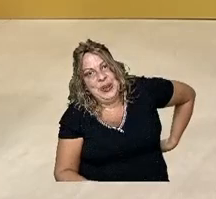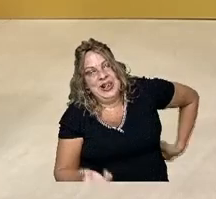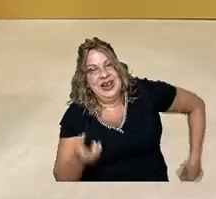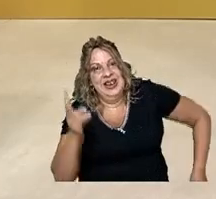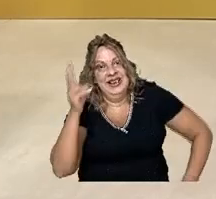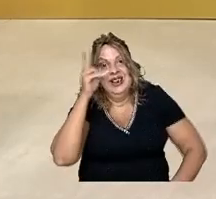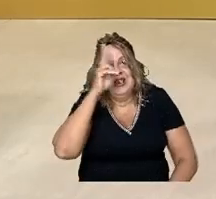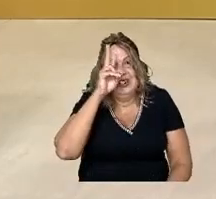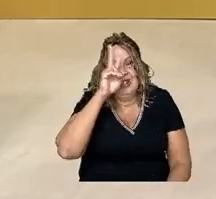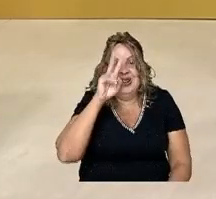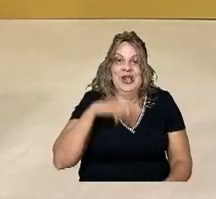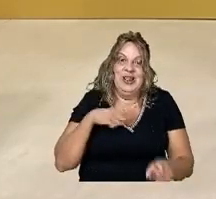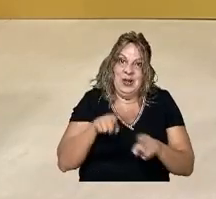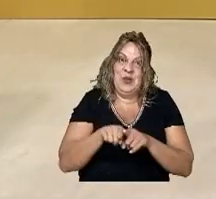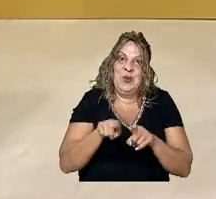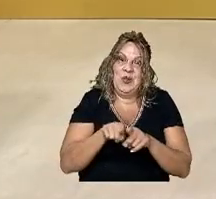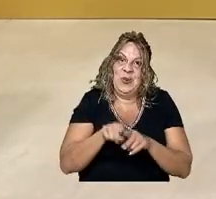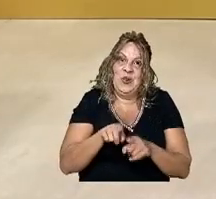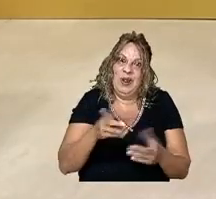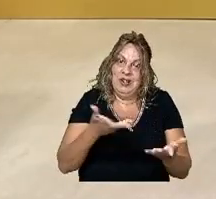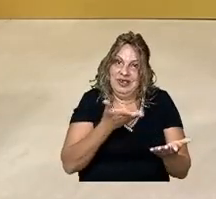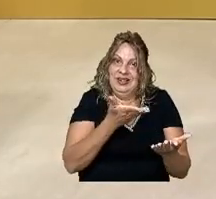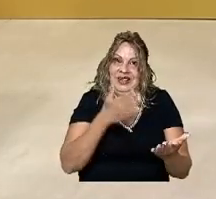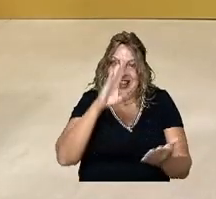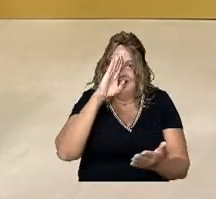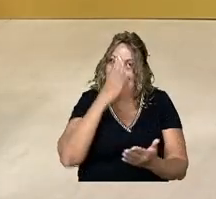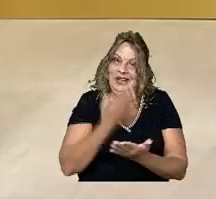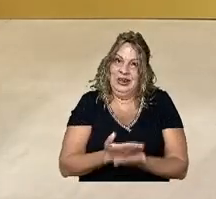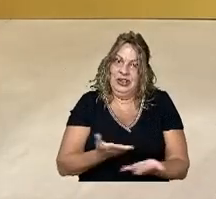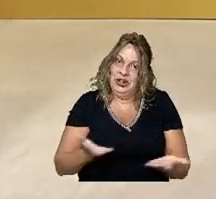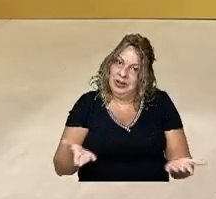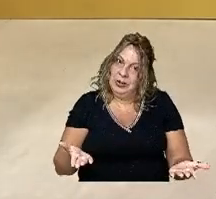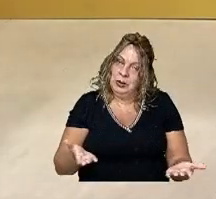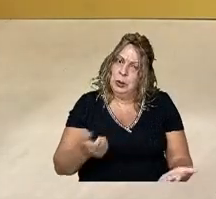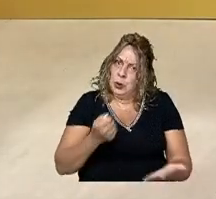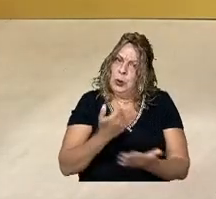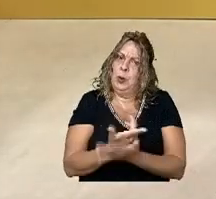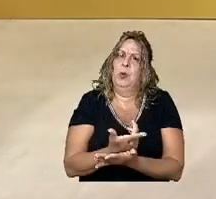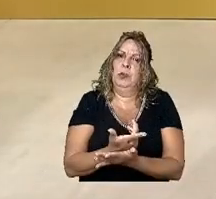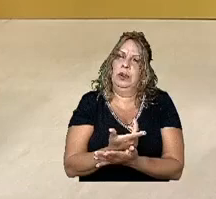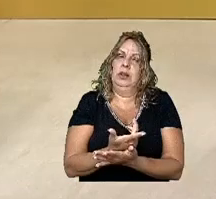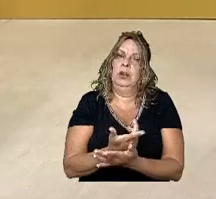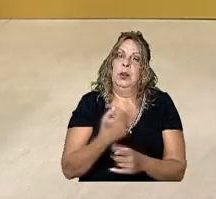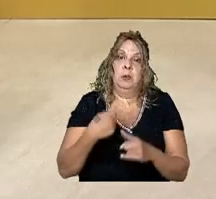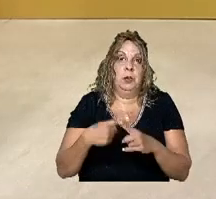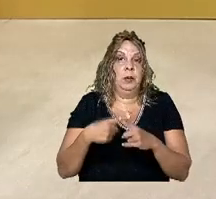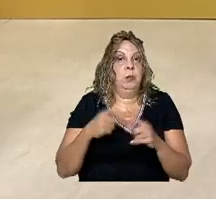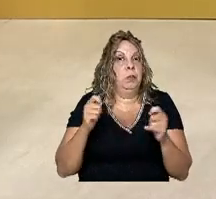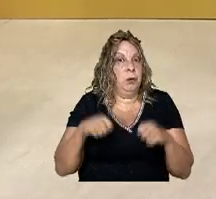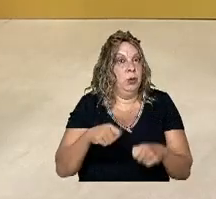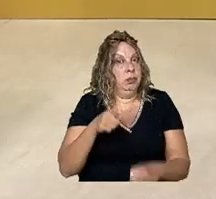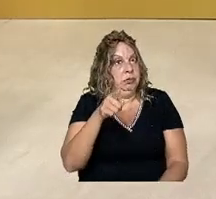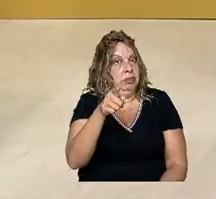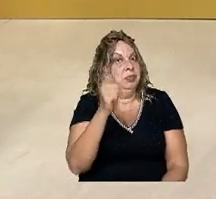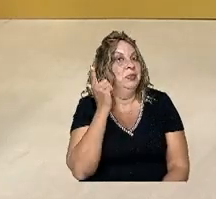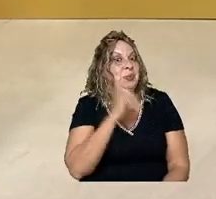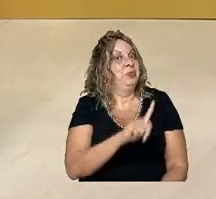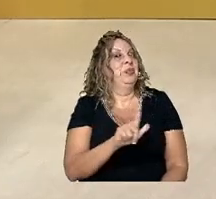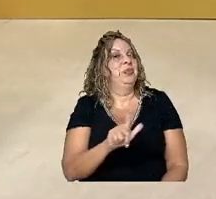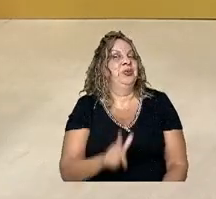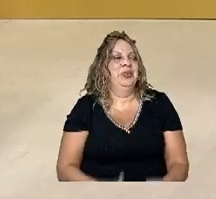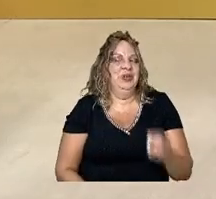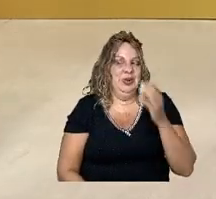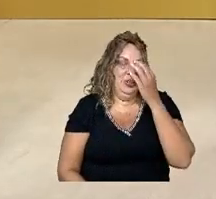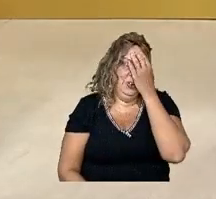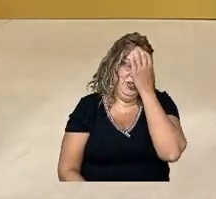que nem a do seu José aí, ó. Acredita! Tem que acreditar. Compra o seu título porque sua vez pode estar mais perto do que você